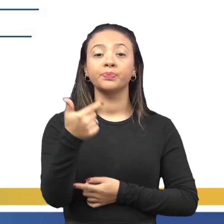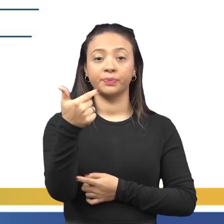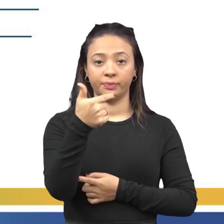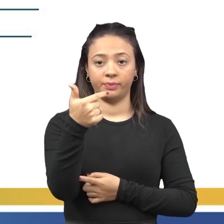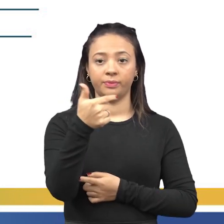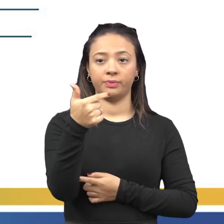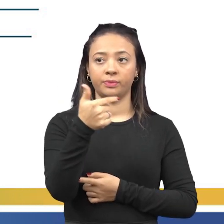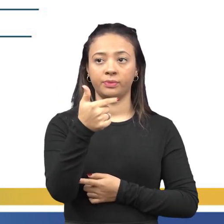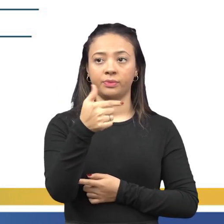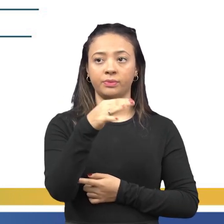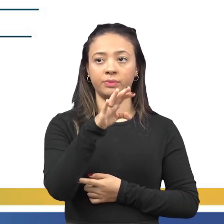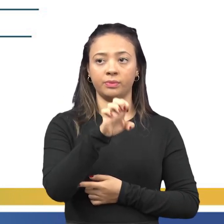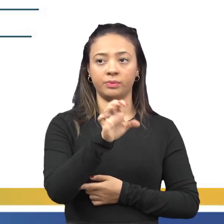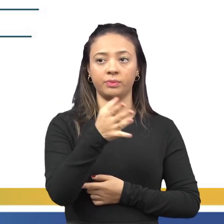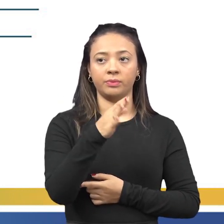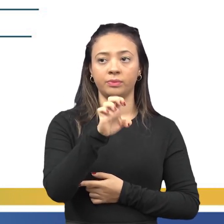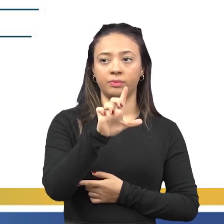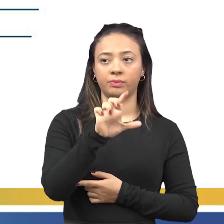Segunda,